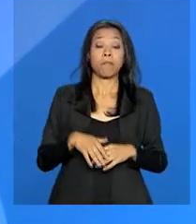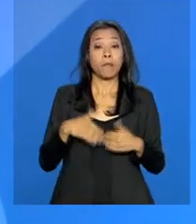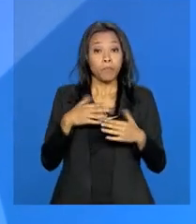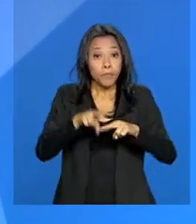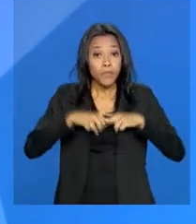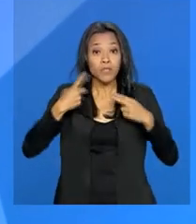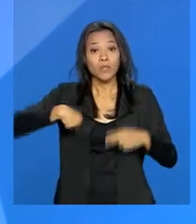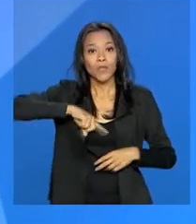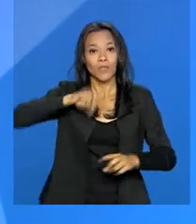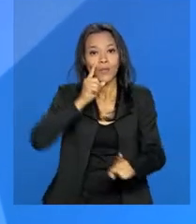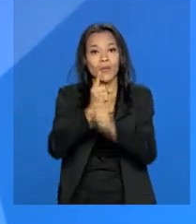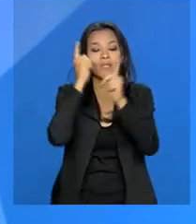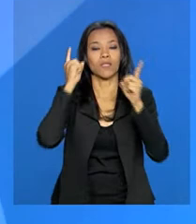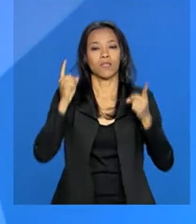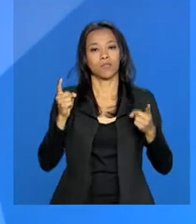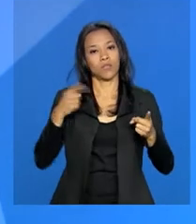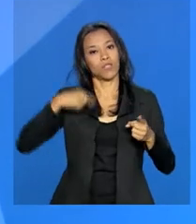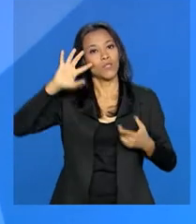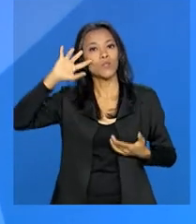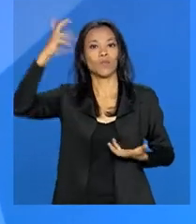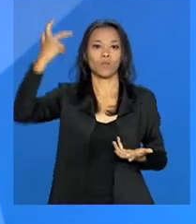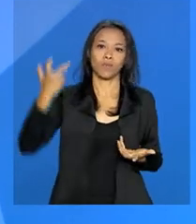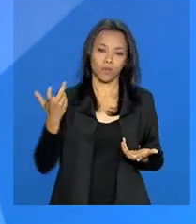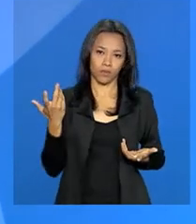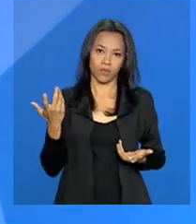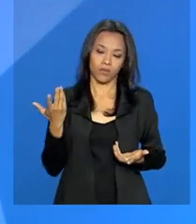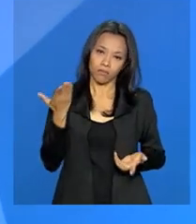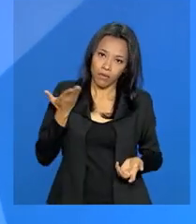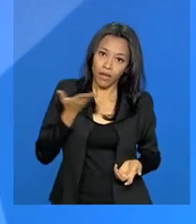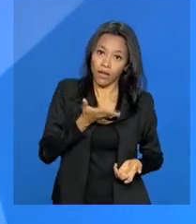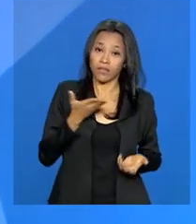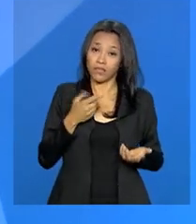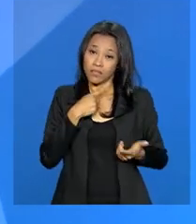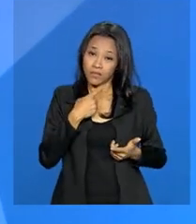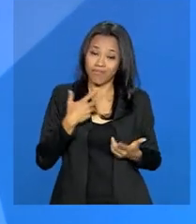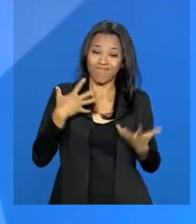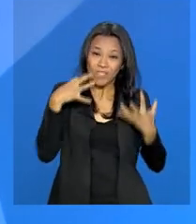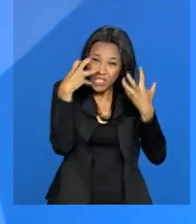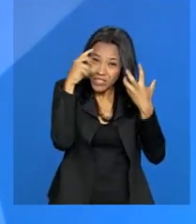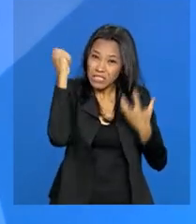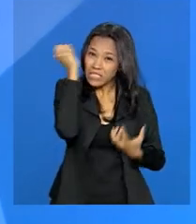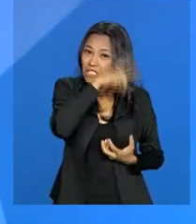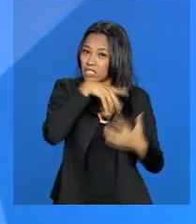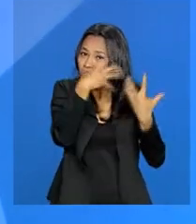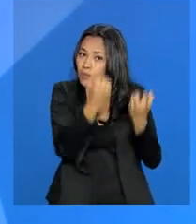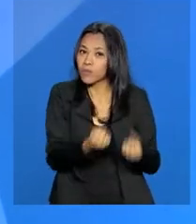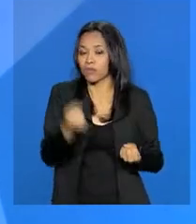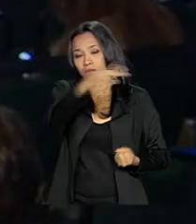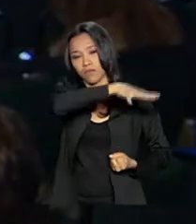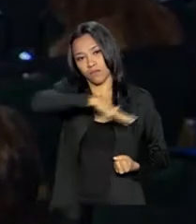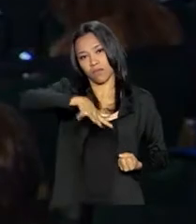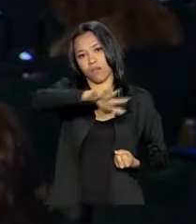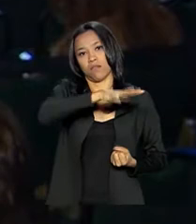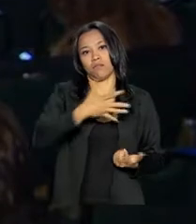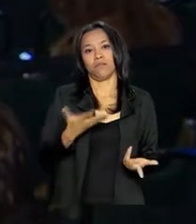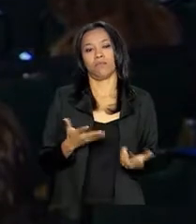não é? Encontramos soluções para as dificuldades do setor siderúrgico.